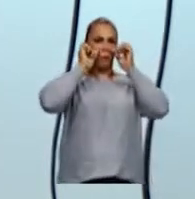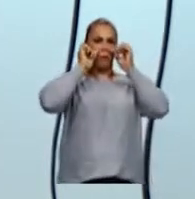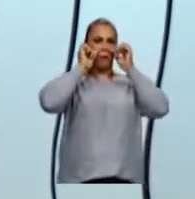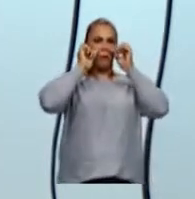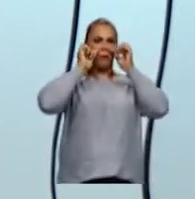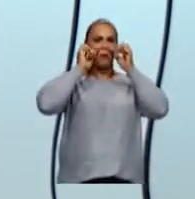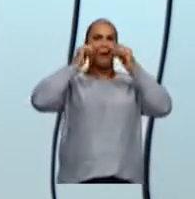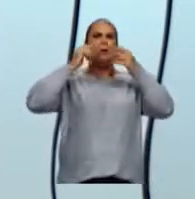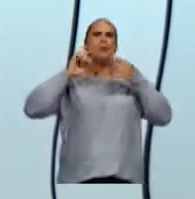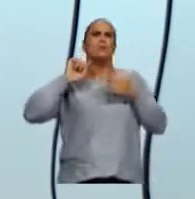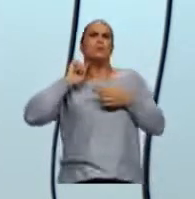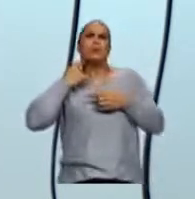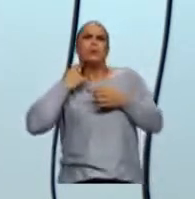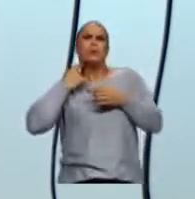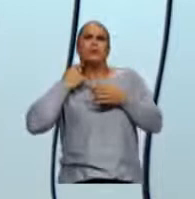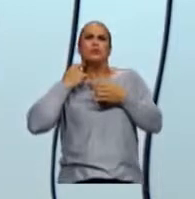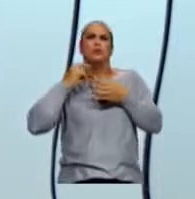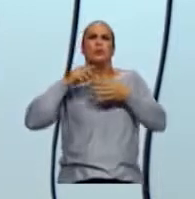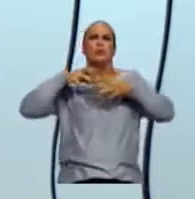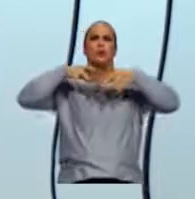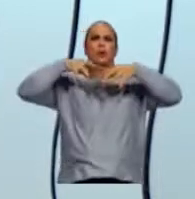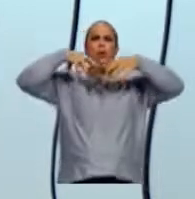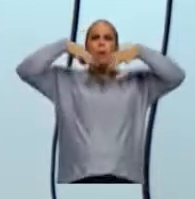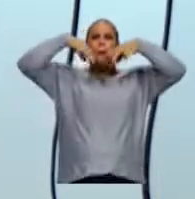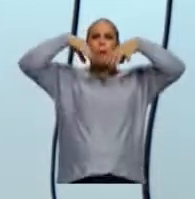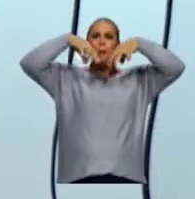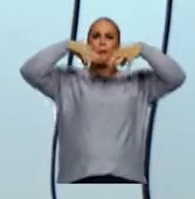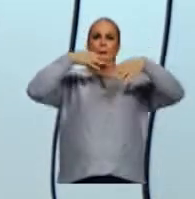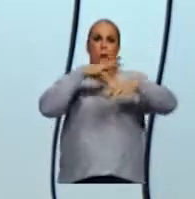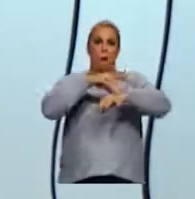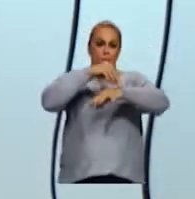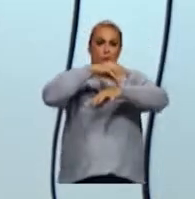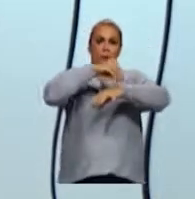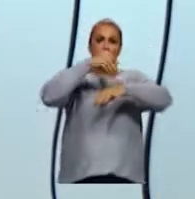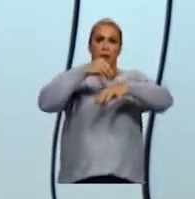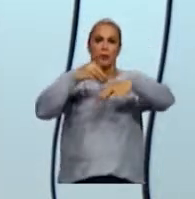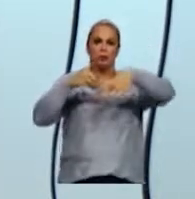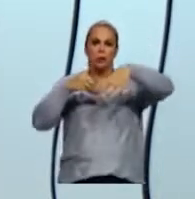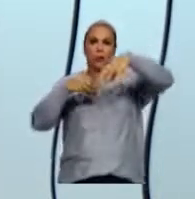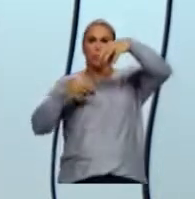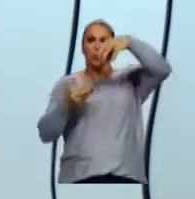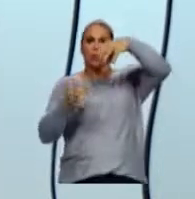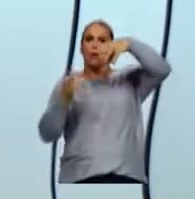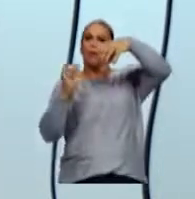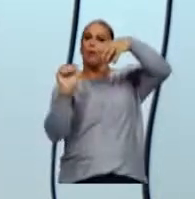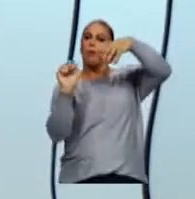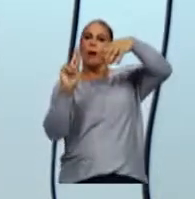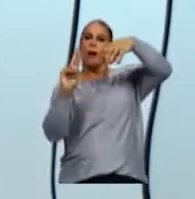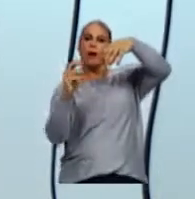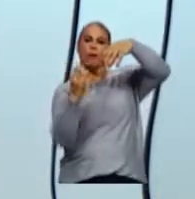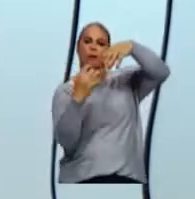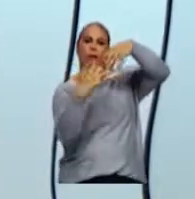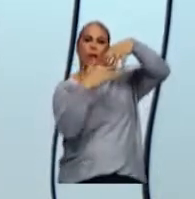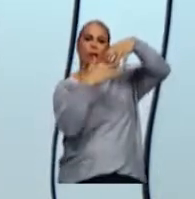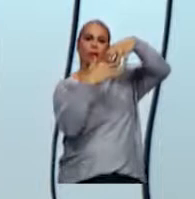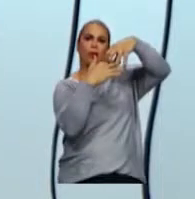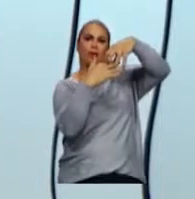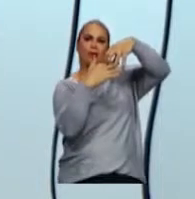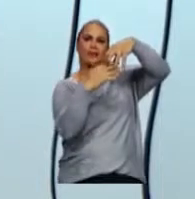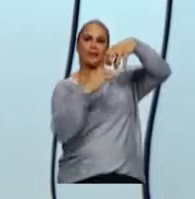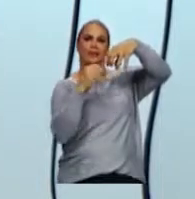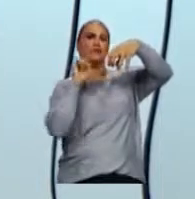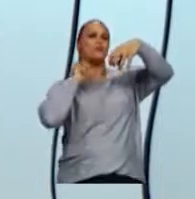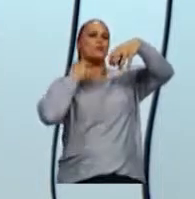que está presente no ar e que são maléficos para a sua saúde. Então, esse processo começa desde o início